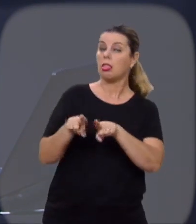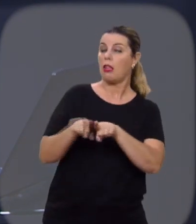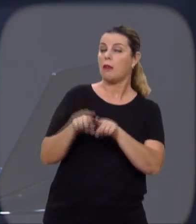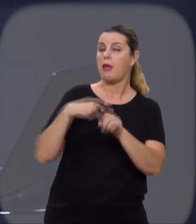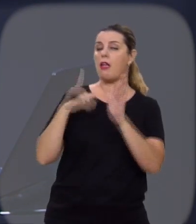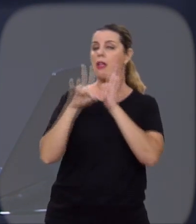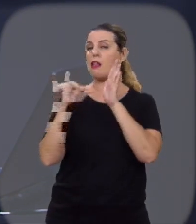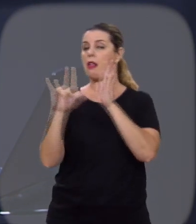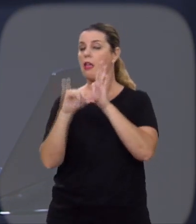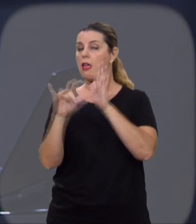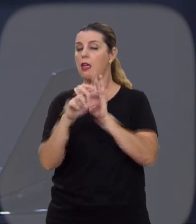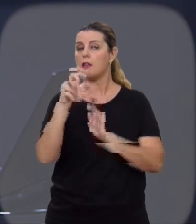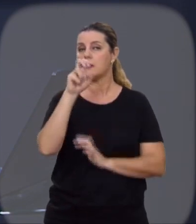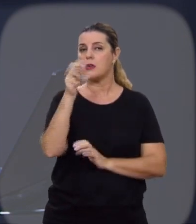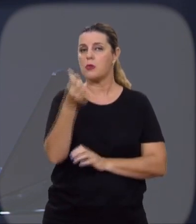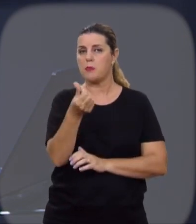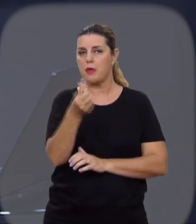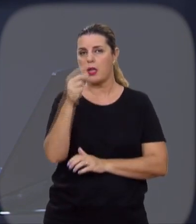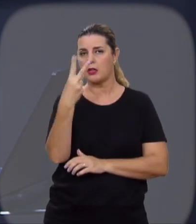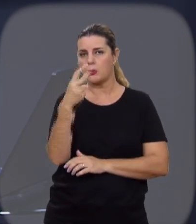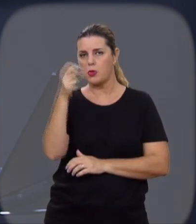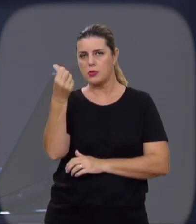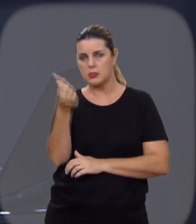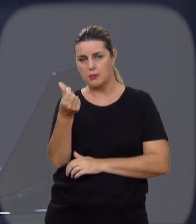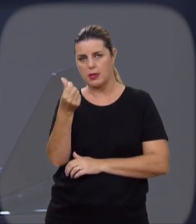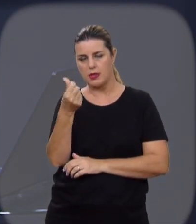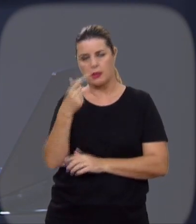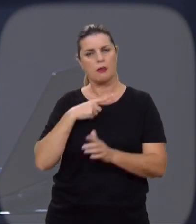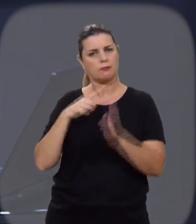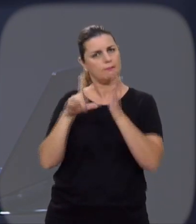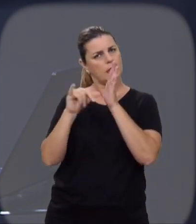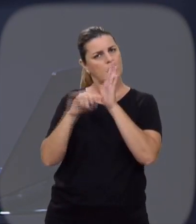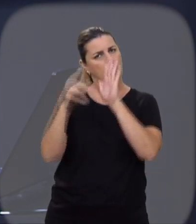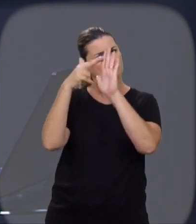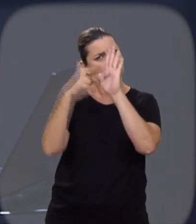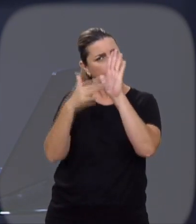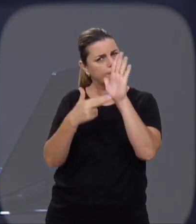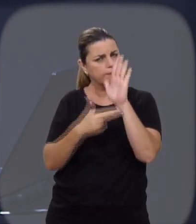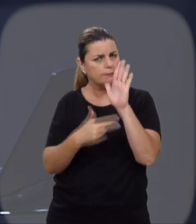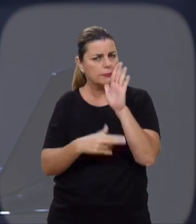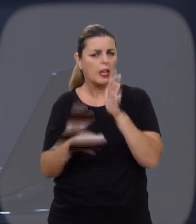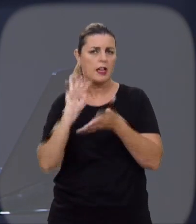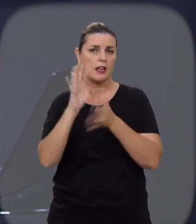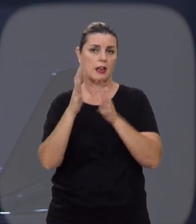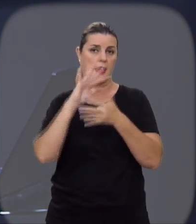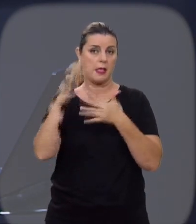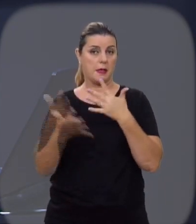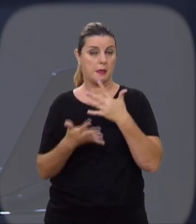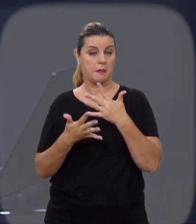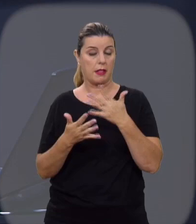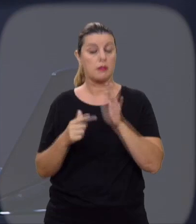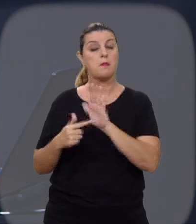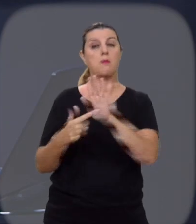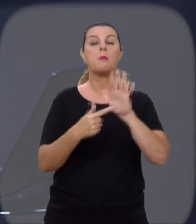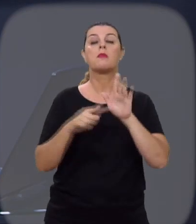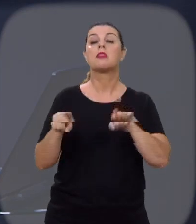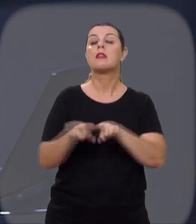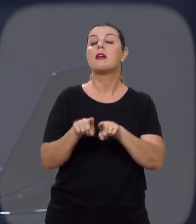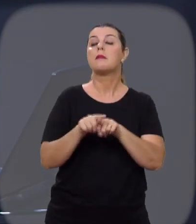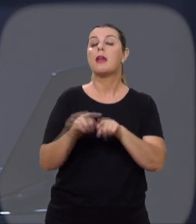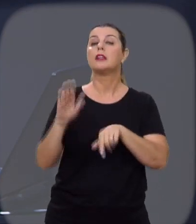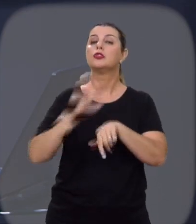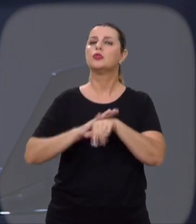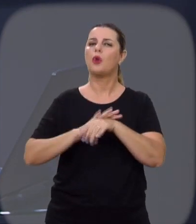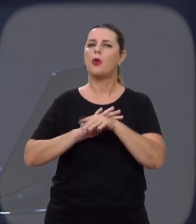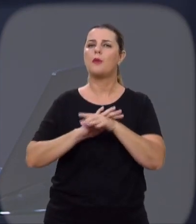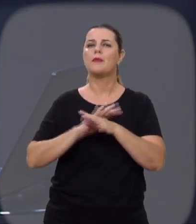esse decreto 5626, que regulamenta a lei de Libras, né, ele traz também a questão da língua de